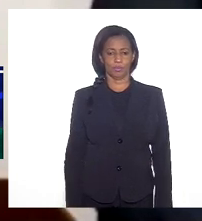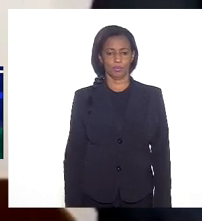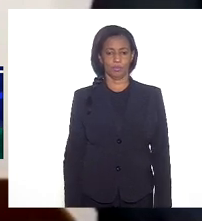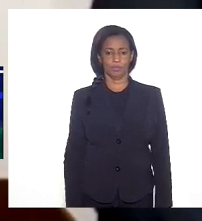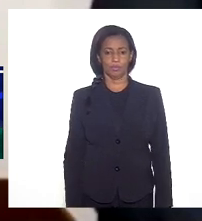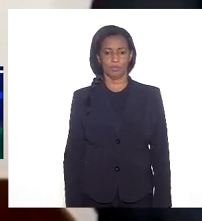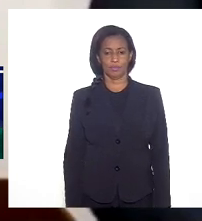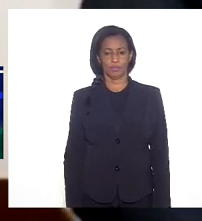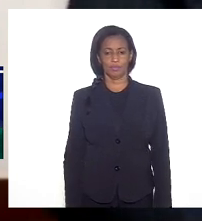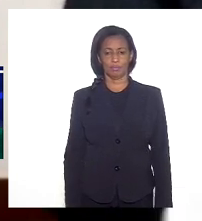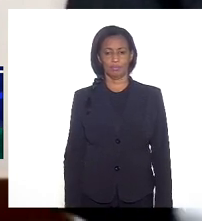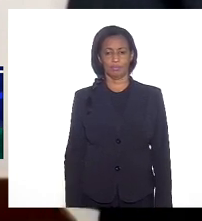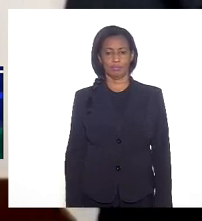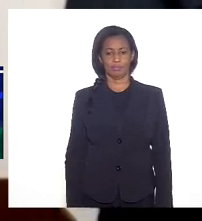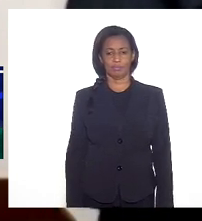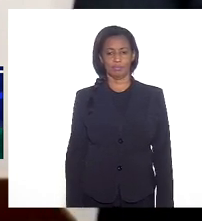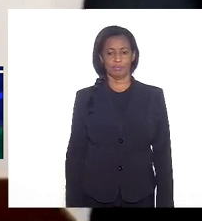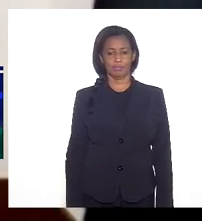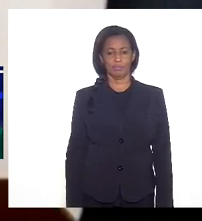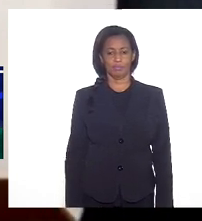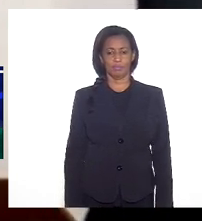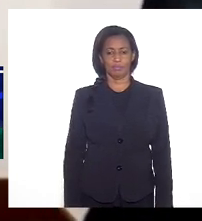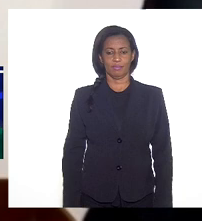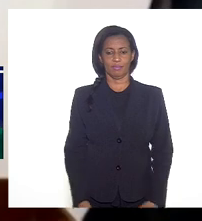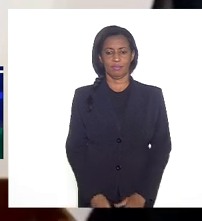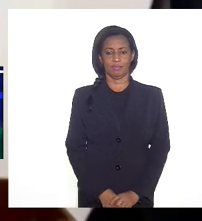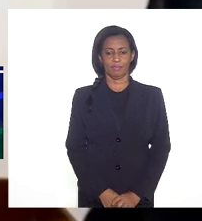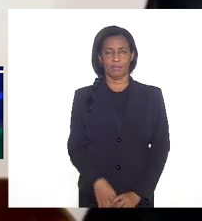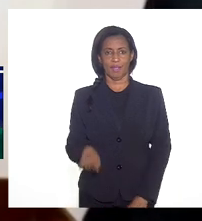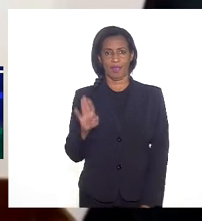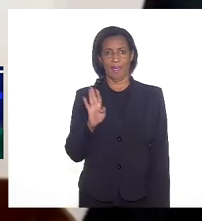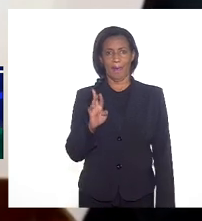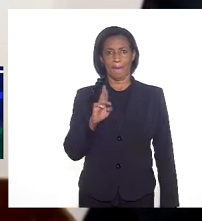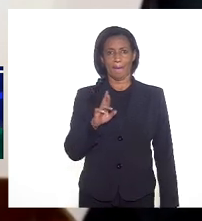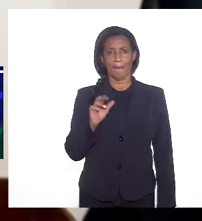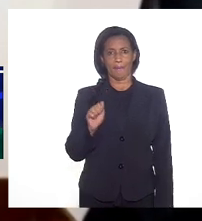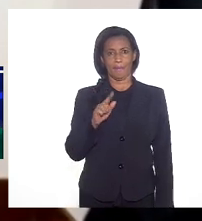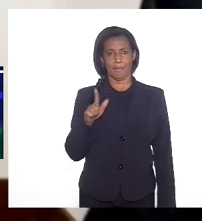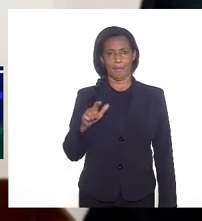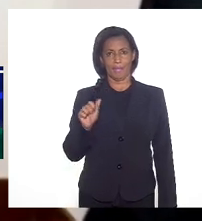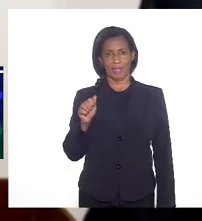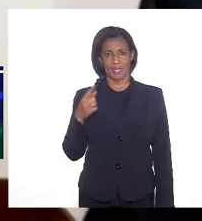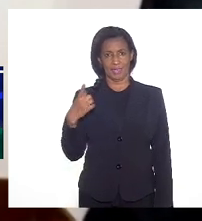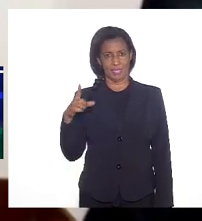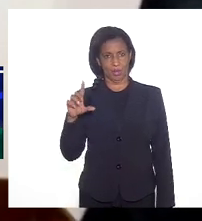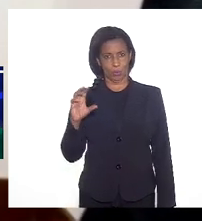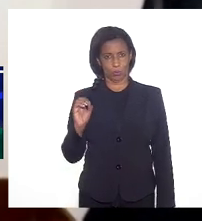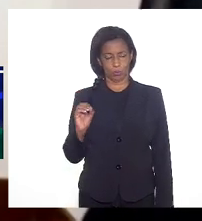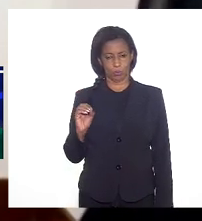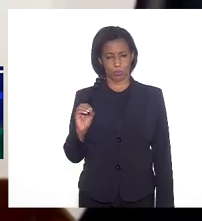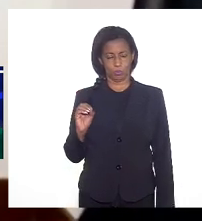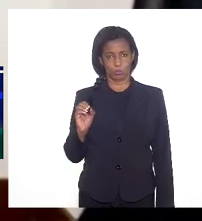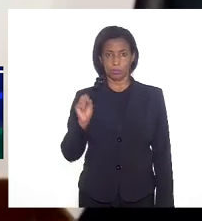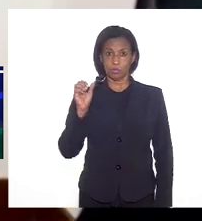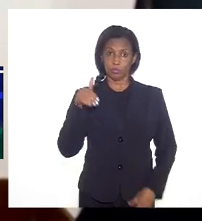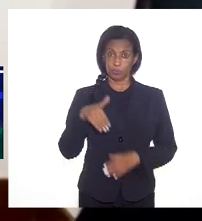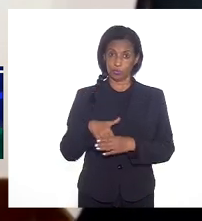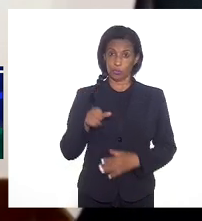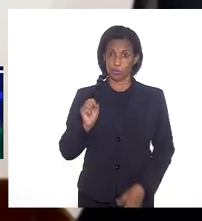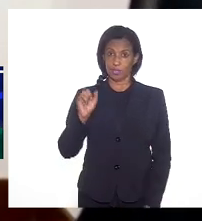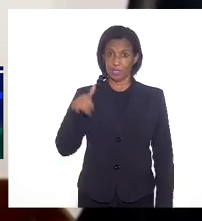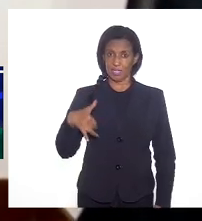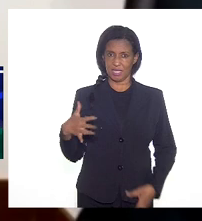deputado Bebeto deputado Brazão deputado Brazão votou sim no grupo